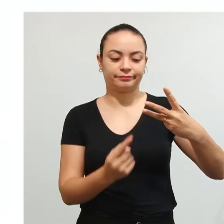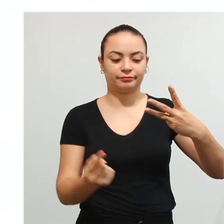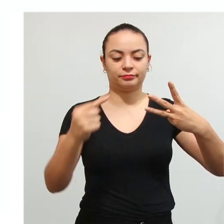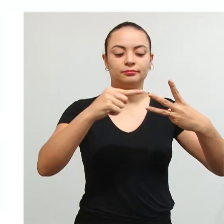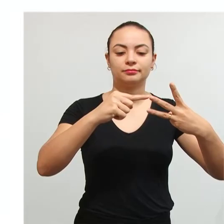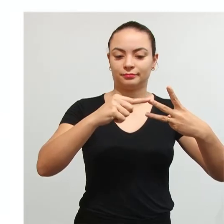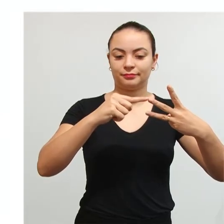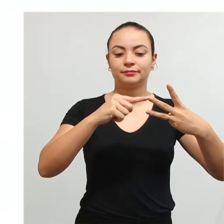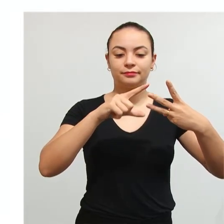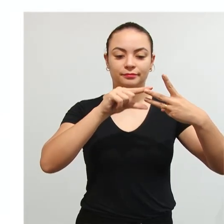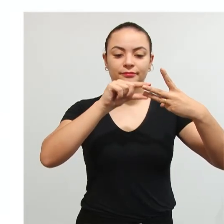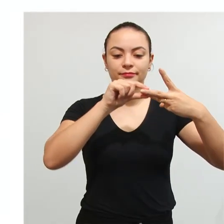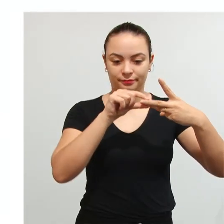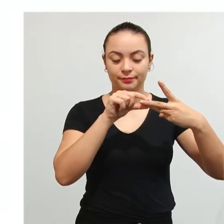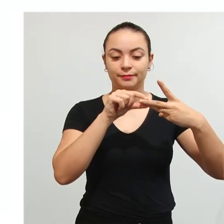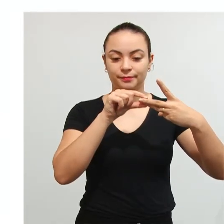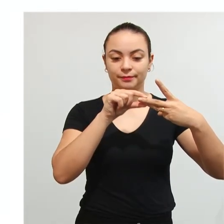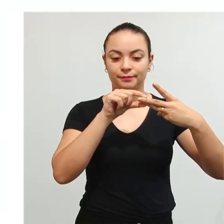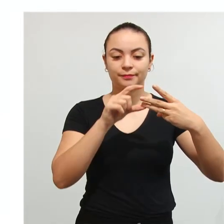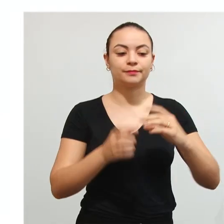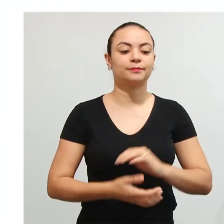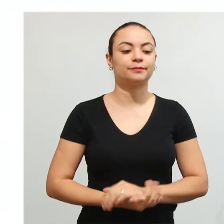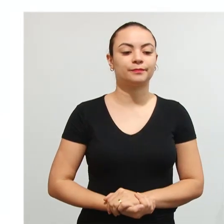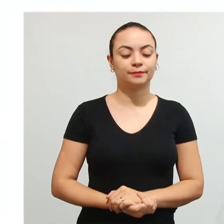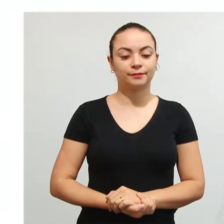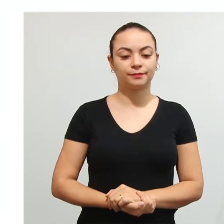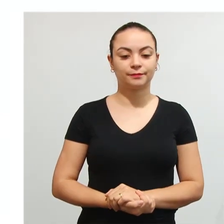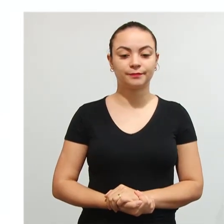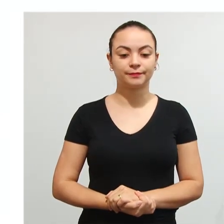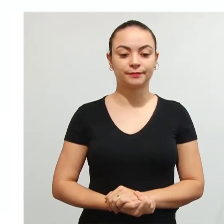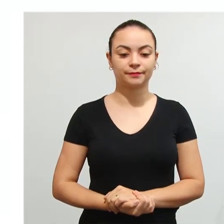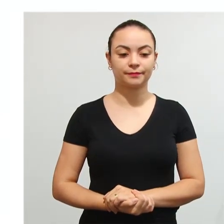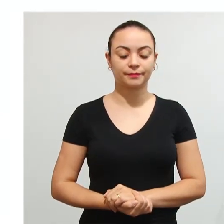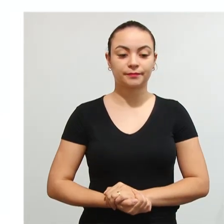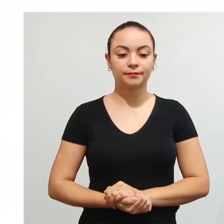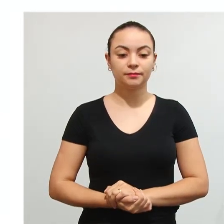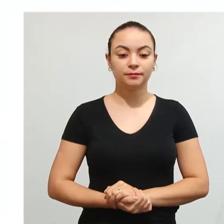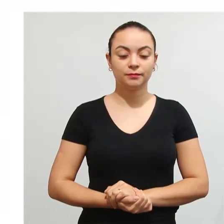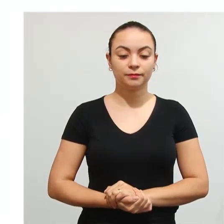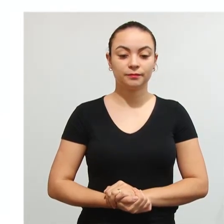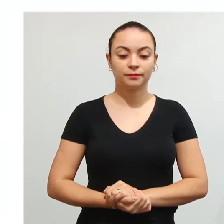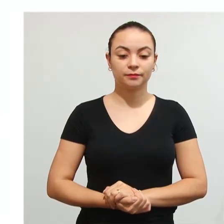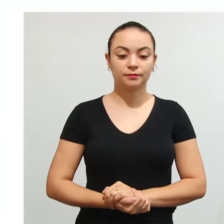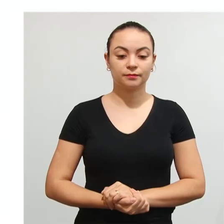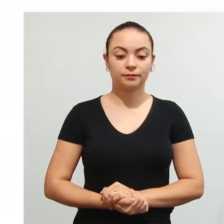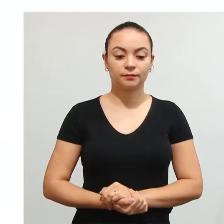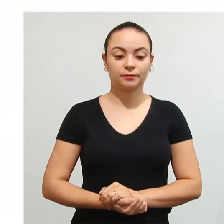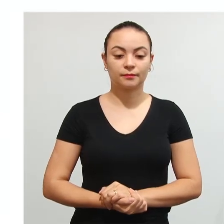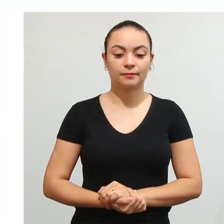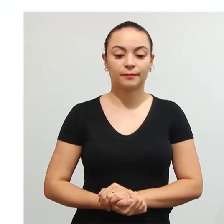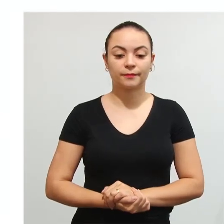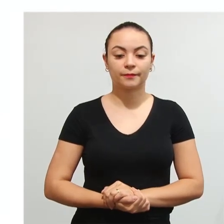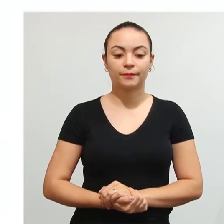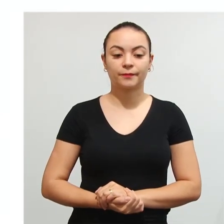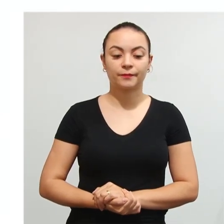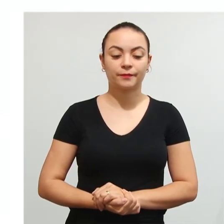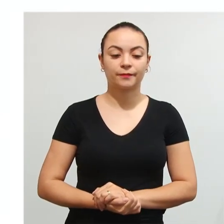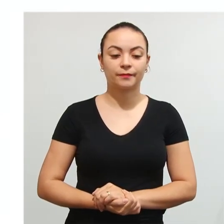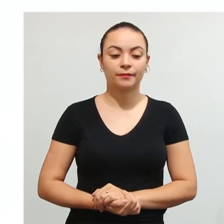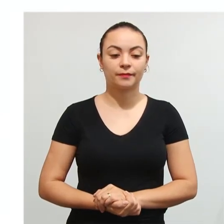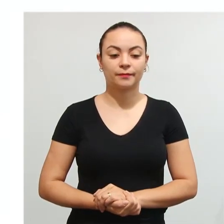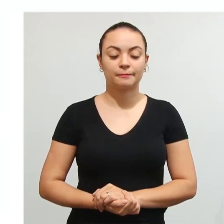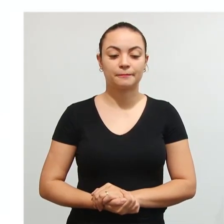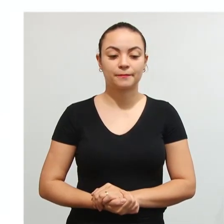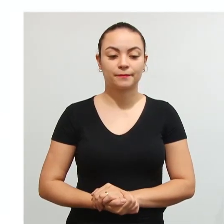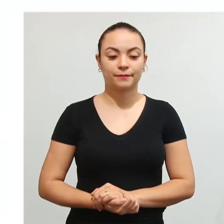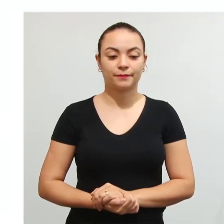aula 2. De forma alternativa aos juros simples, temos os juros compostos, e esse vai ser a temática